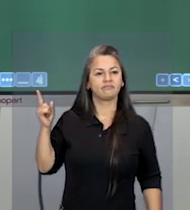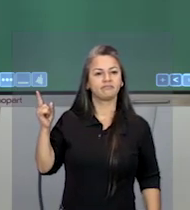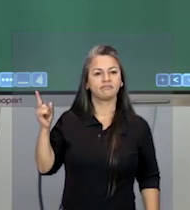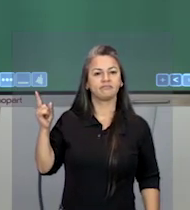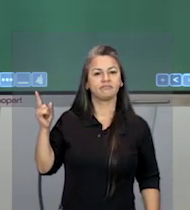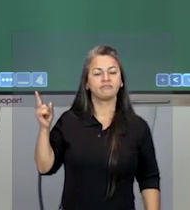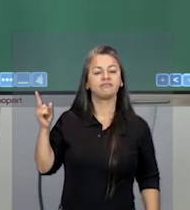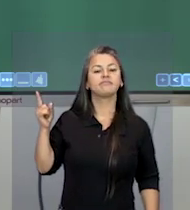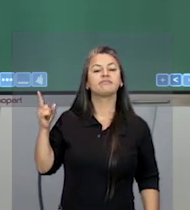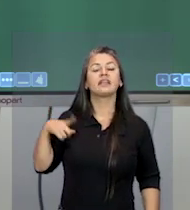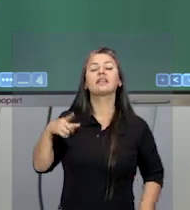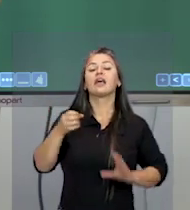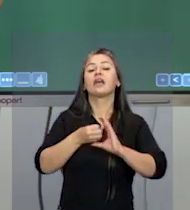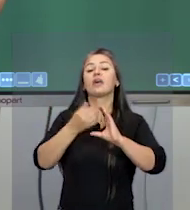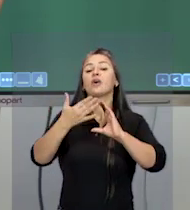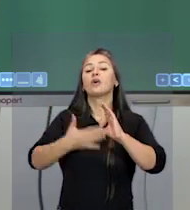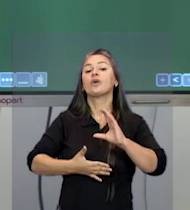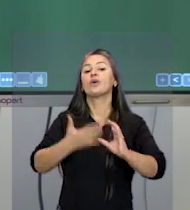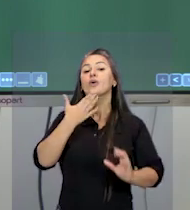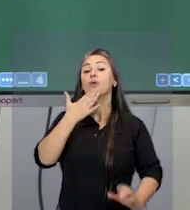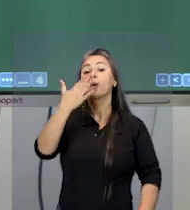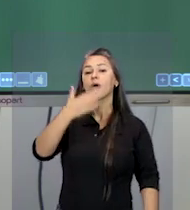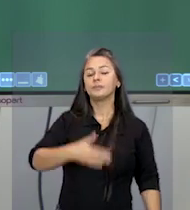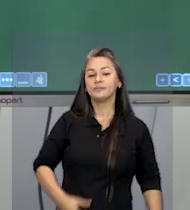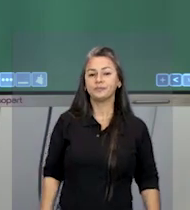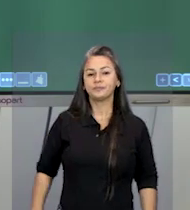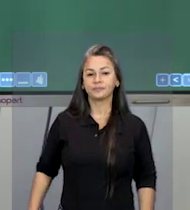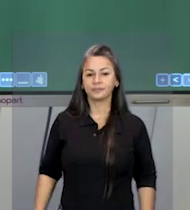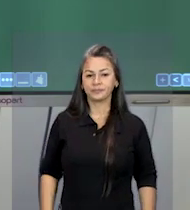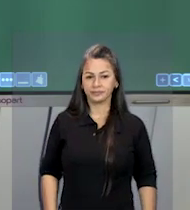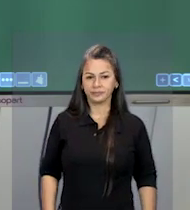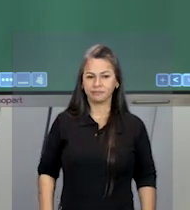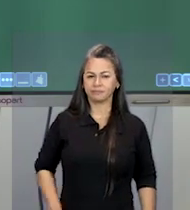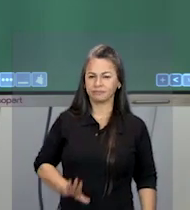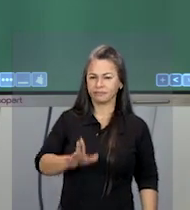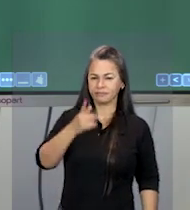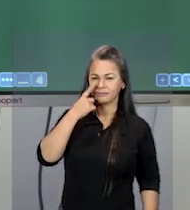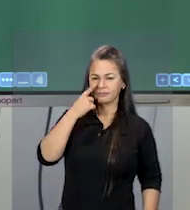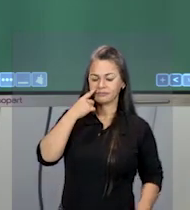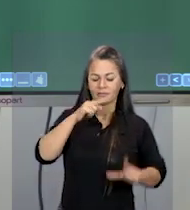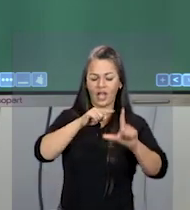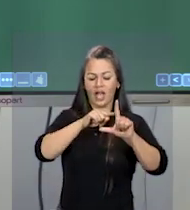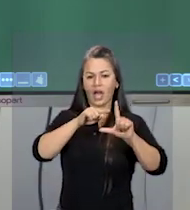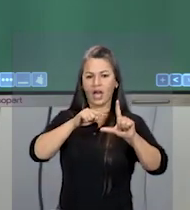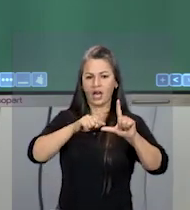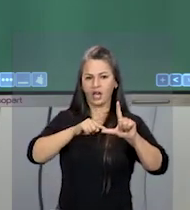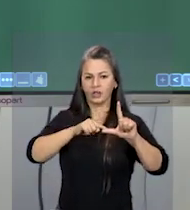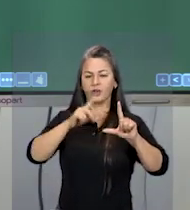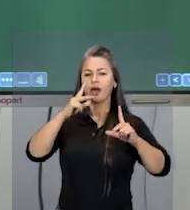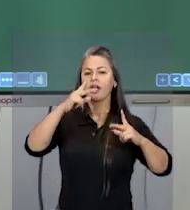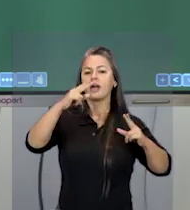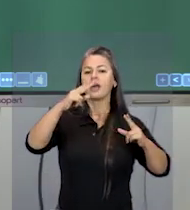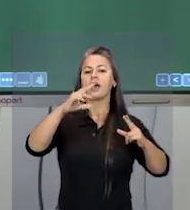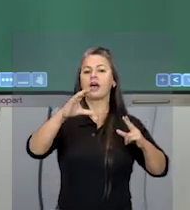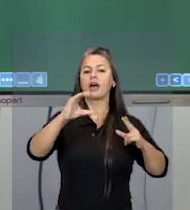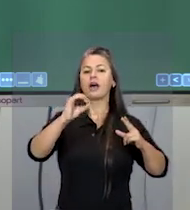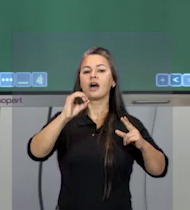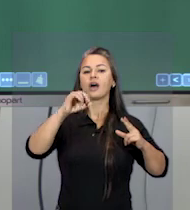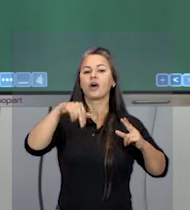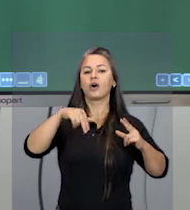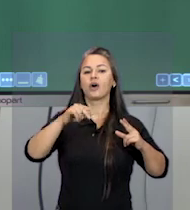vai ter as seguintes características. Este ângulo é congruente a este. O que é congruente? Tem a mesma